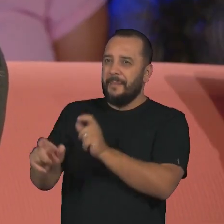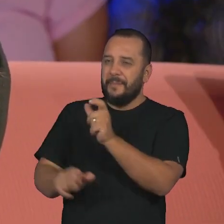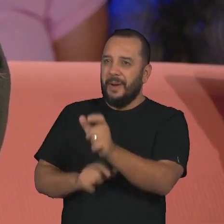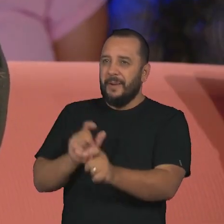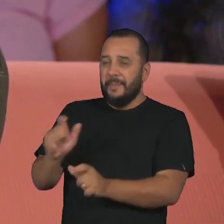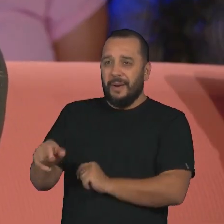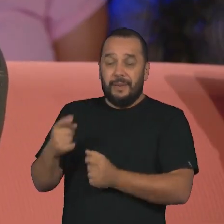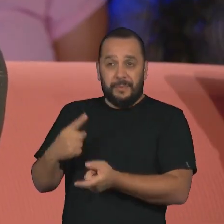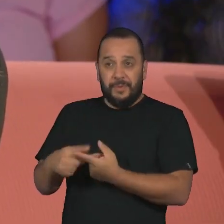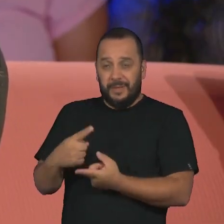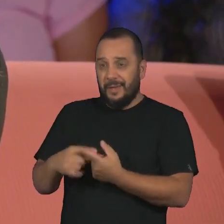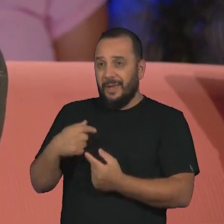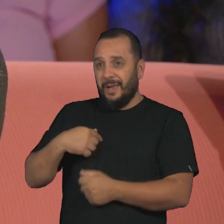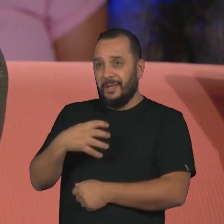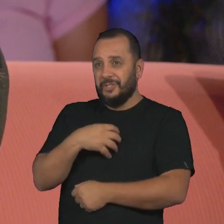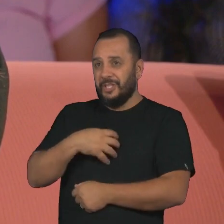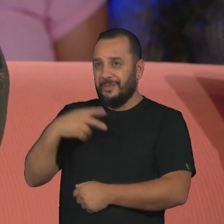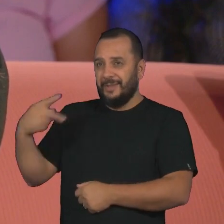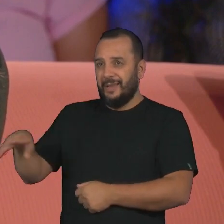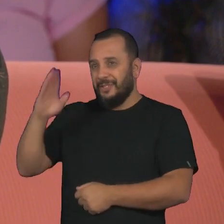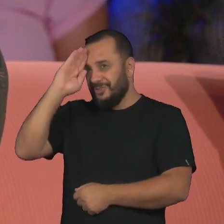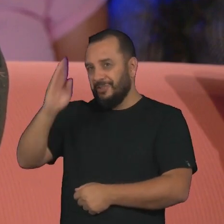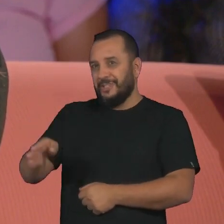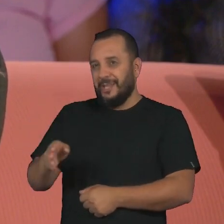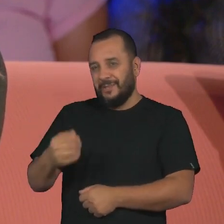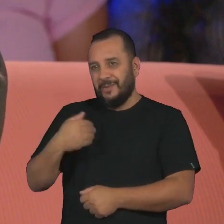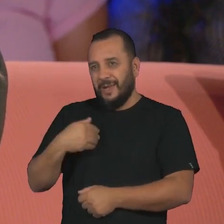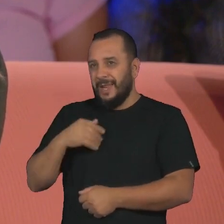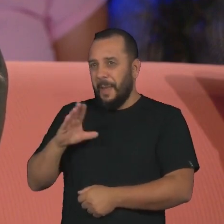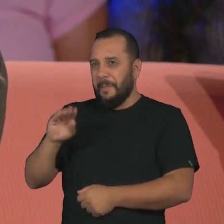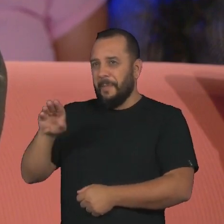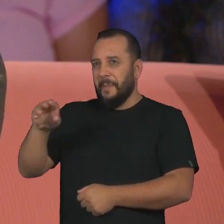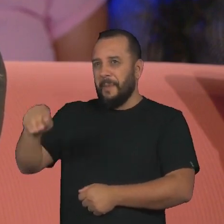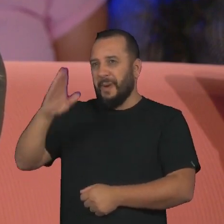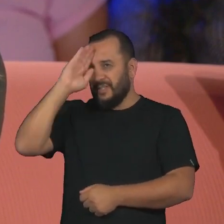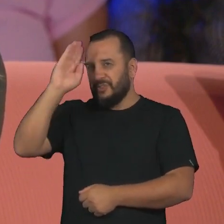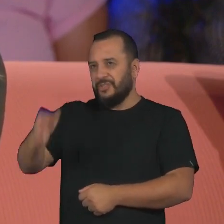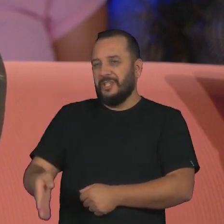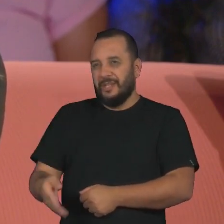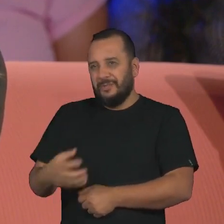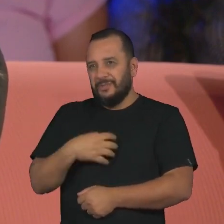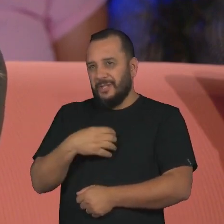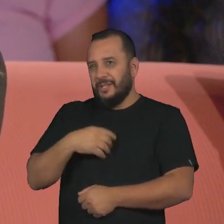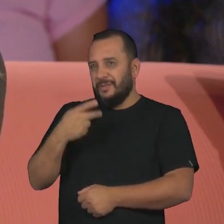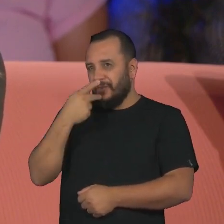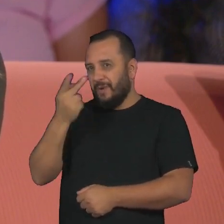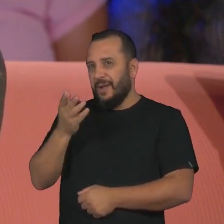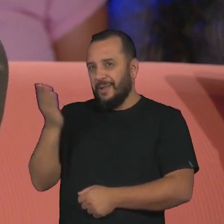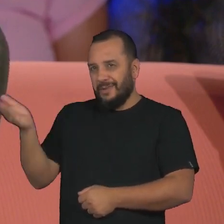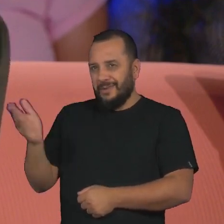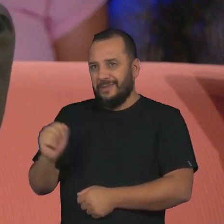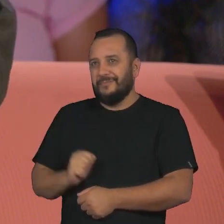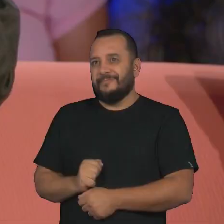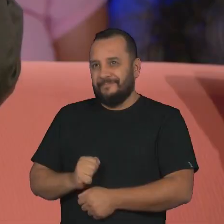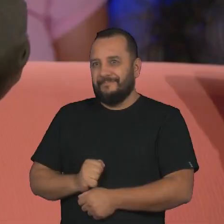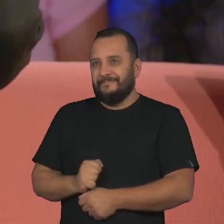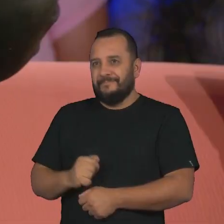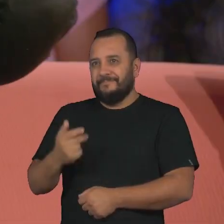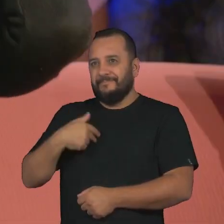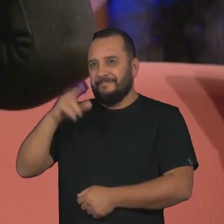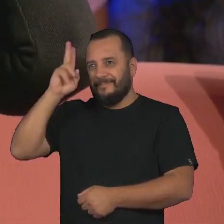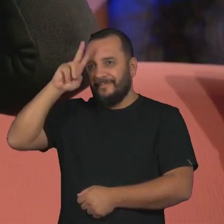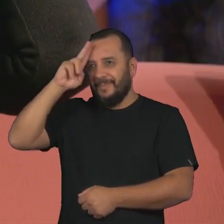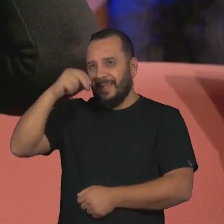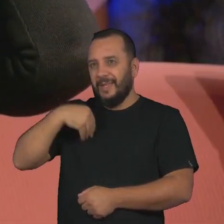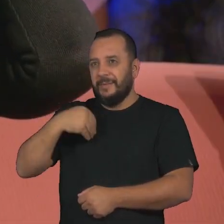tanta cerimônia para lidar com isso, ela não tenha tanto tato para lidar com alguns tabus, né? E eu me lembro que